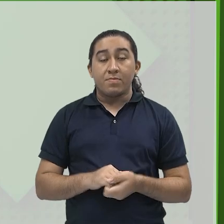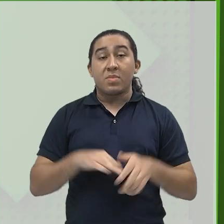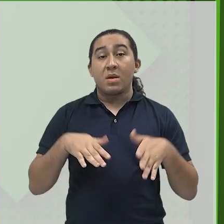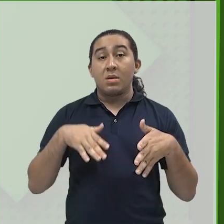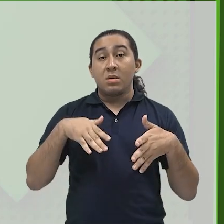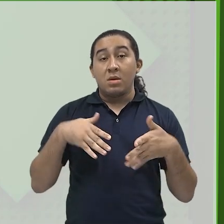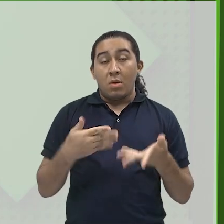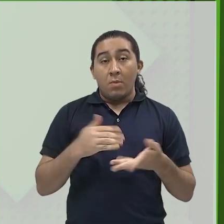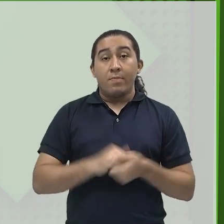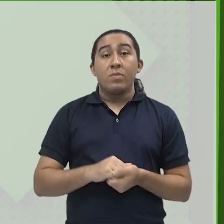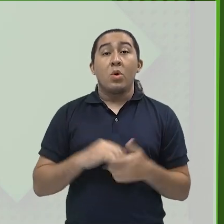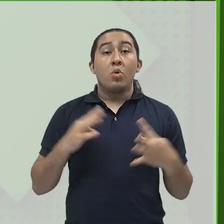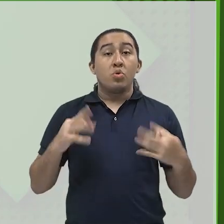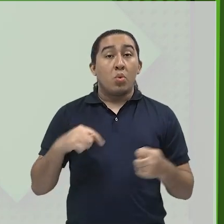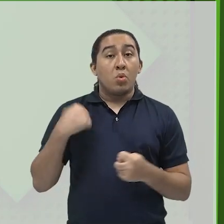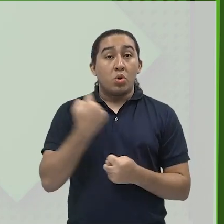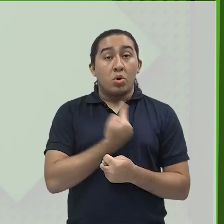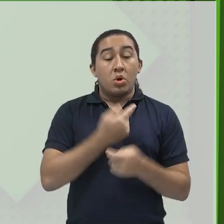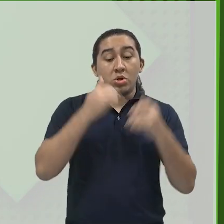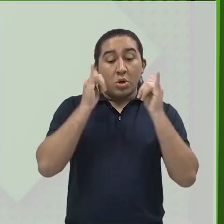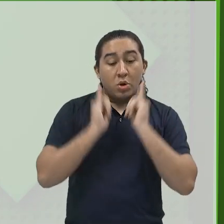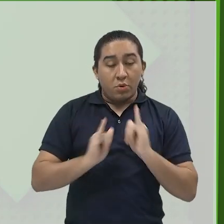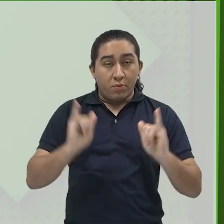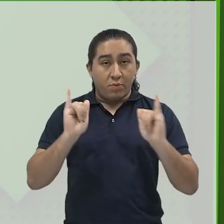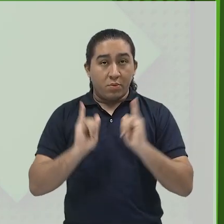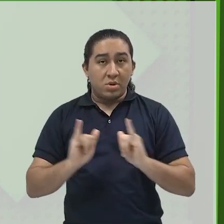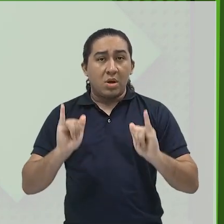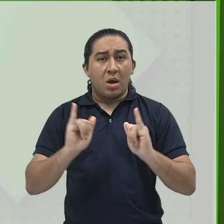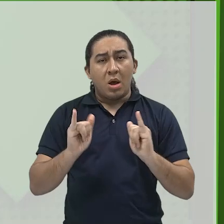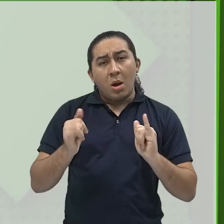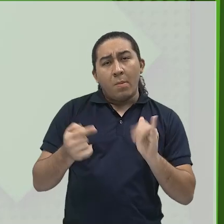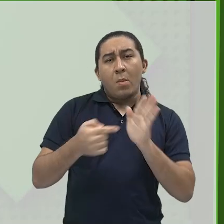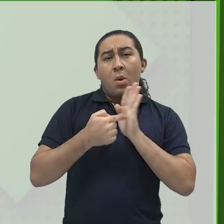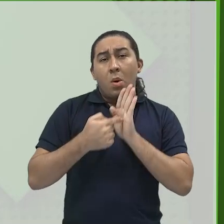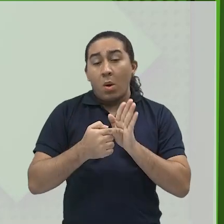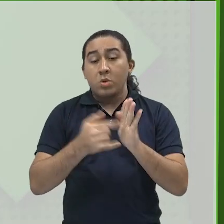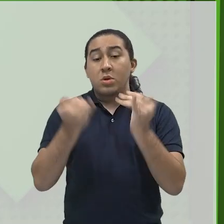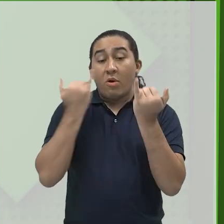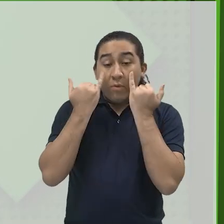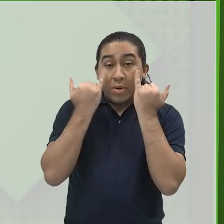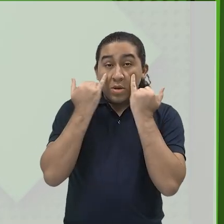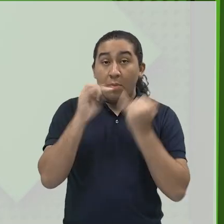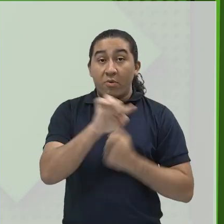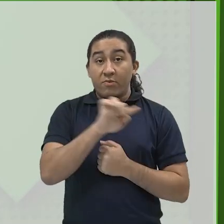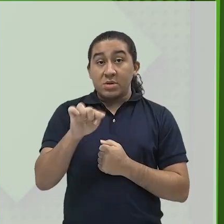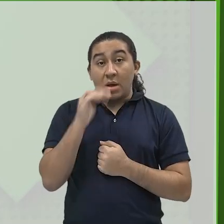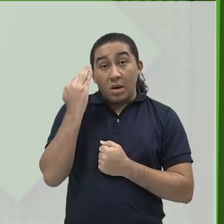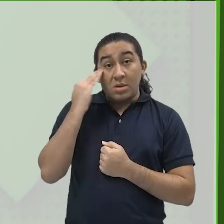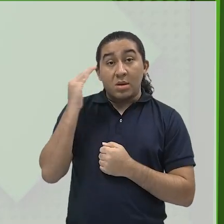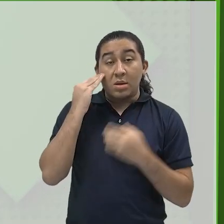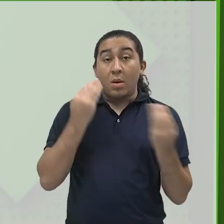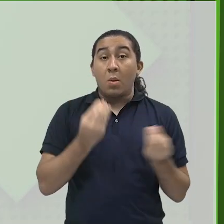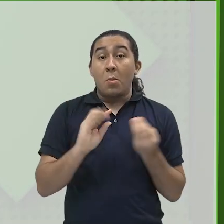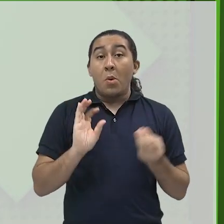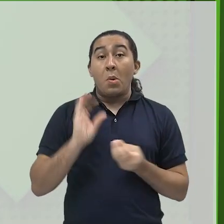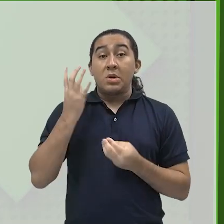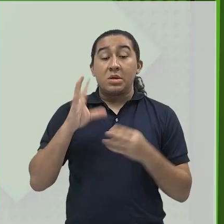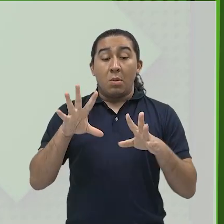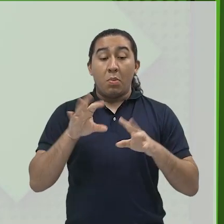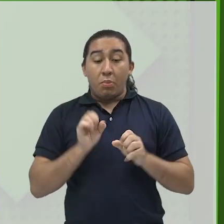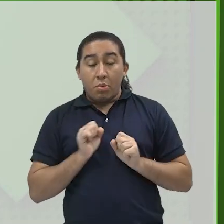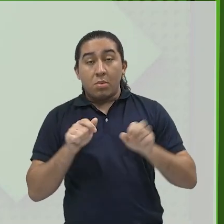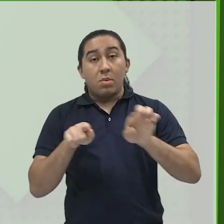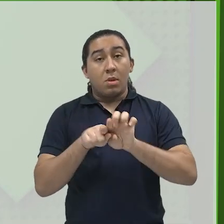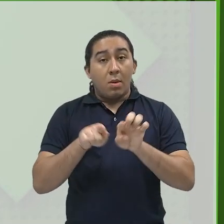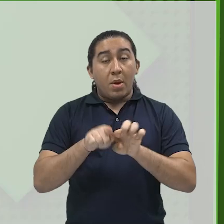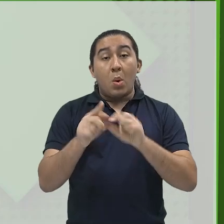nossa sensibilização aqui, no momento da nossa aula, foi para vocês entenderem os tipos de infecções, a gravidade deles, os